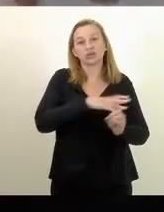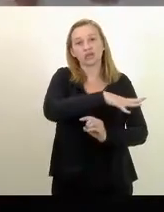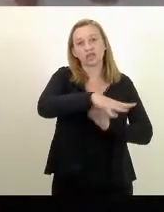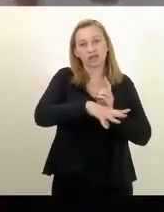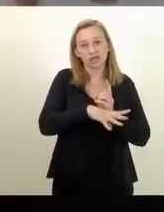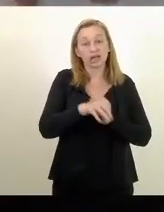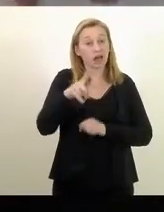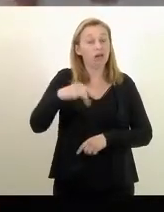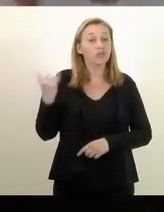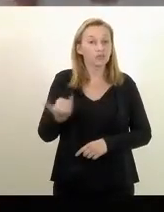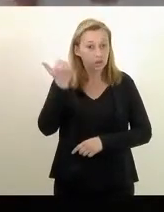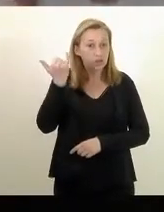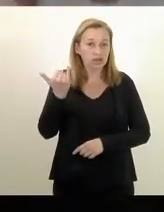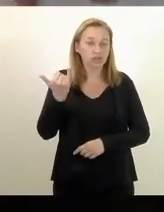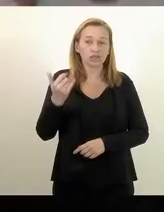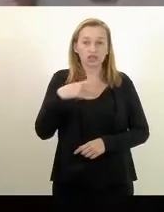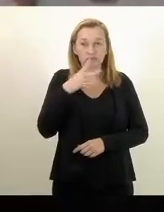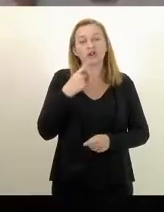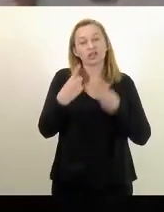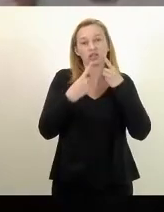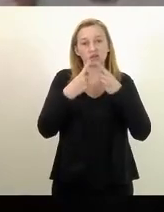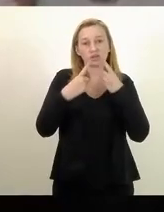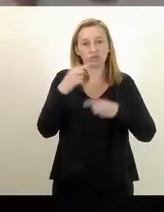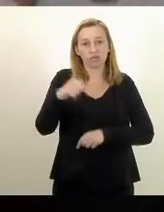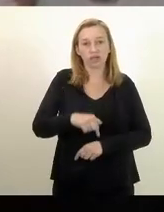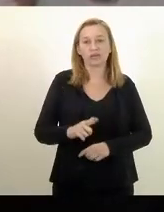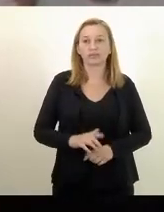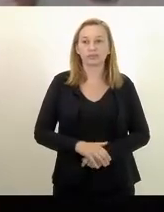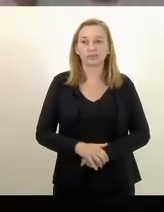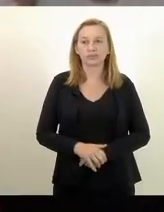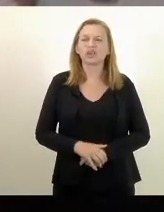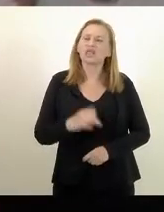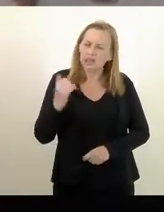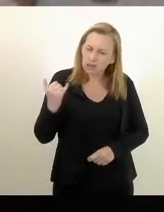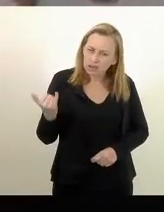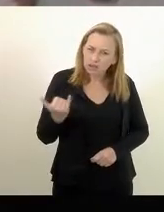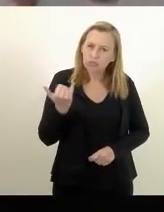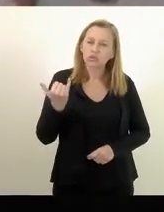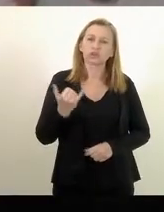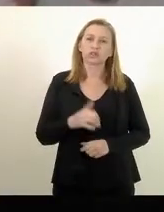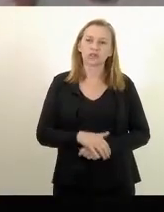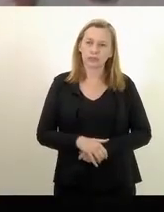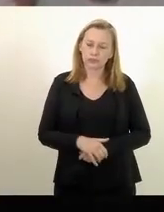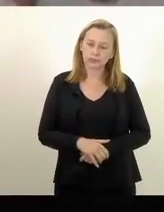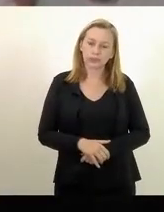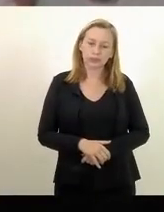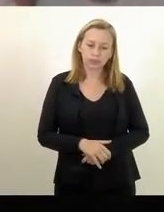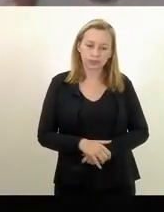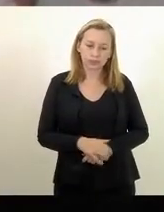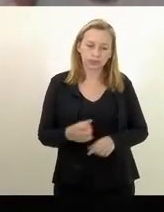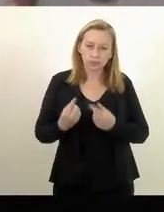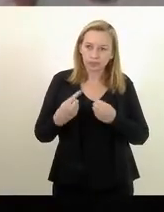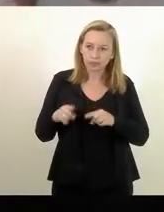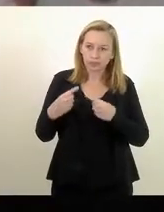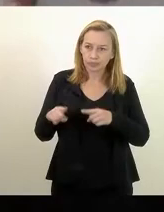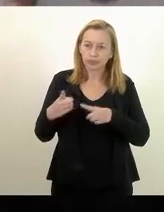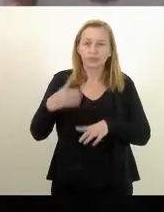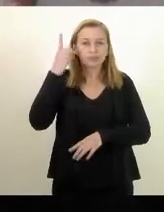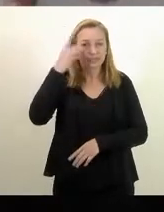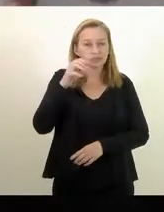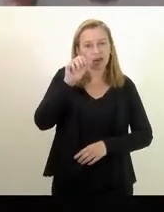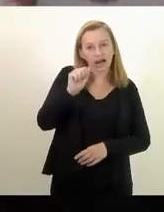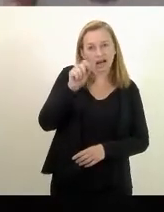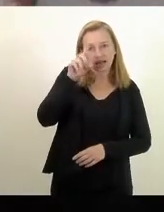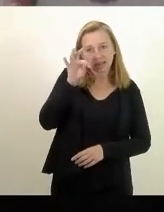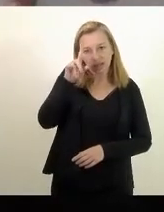é importante que a gente traga essa discussão para cá e foi muito pertinente a provocação do deputado Atila